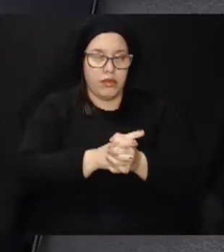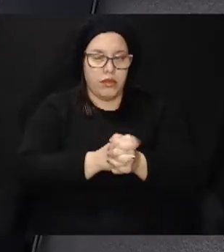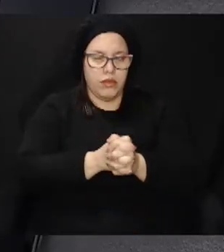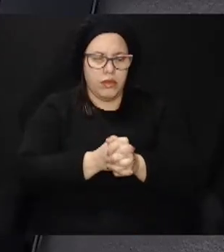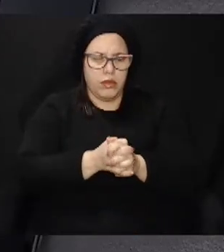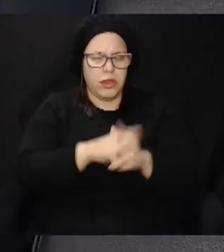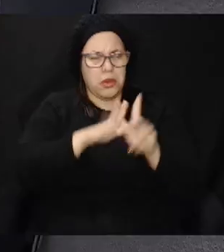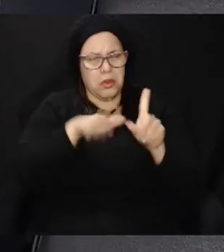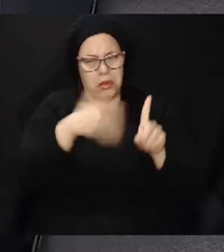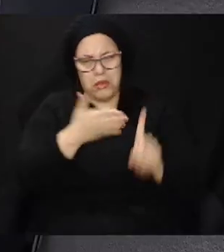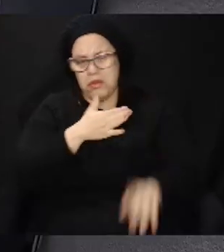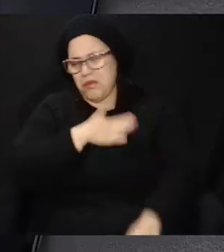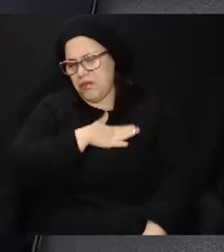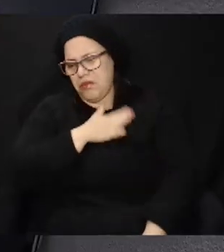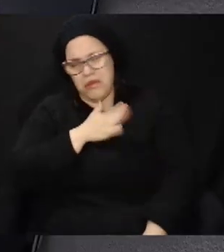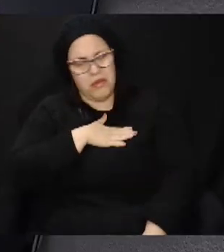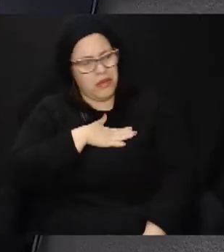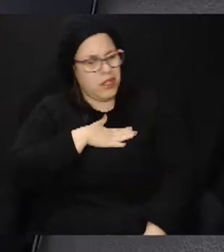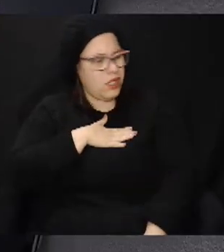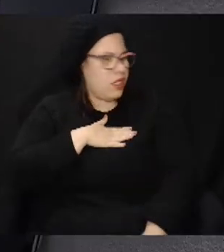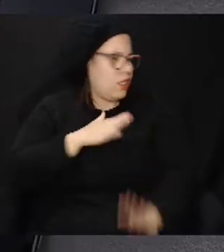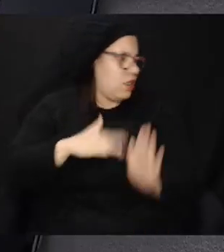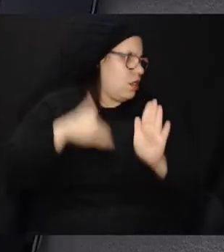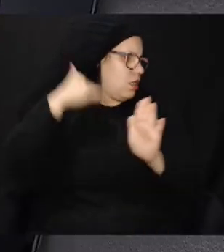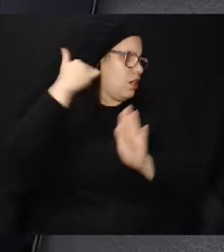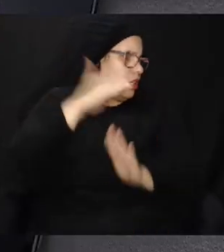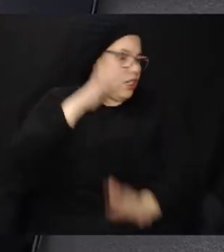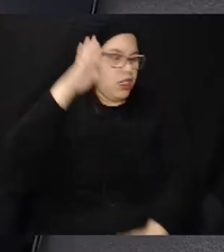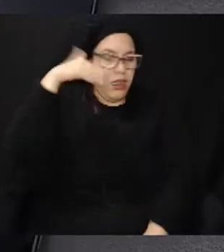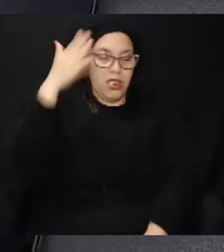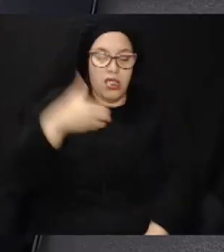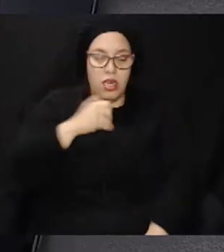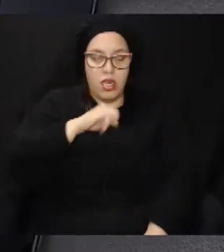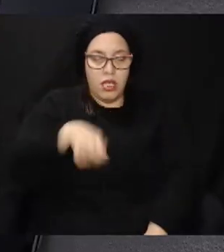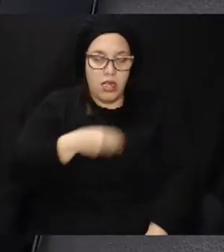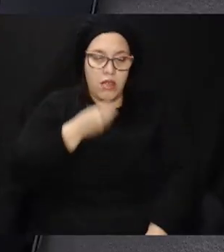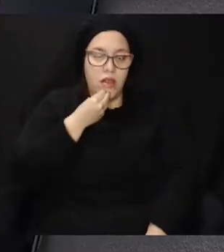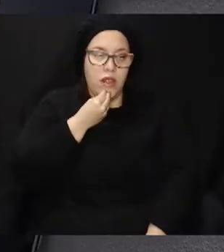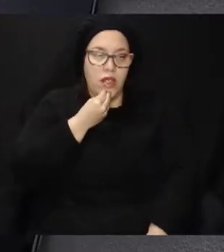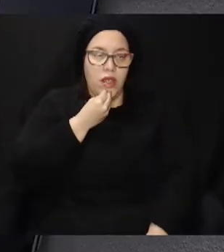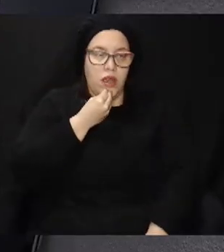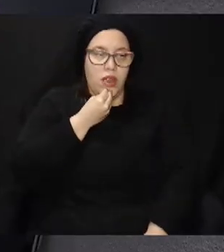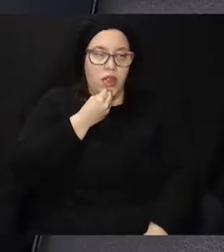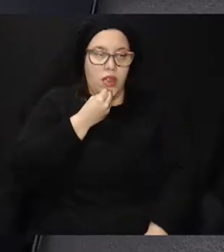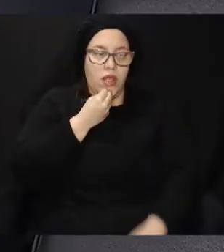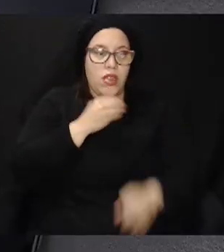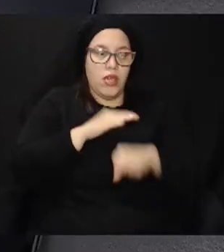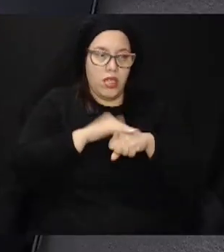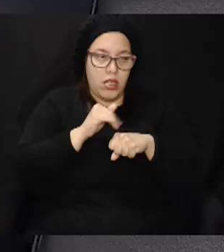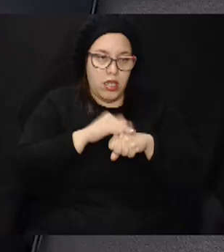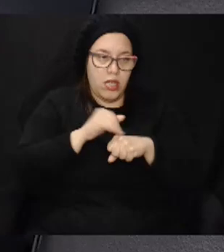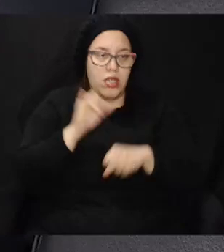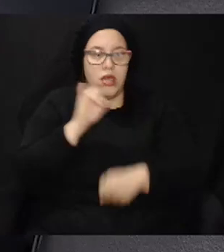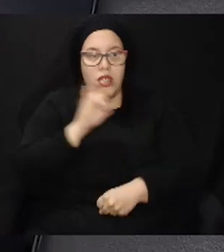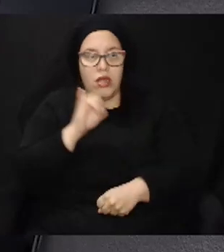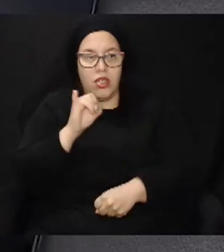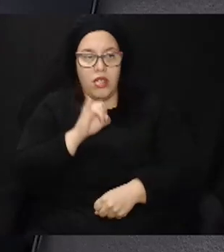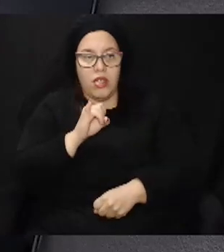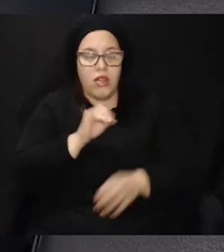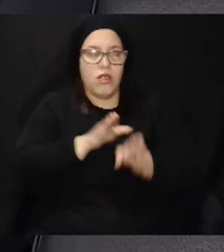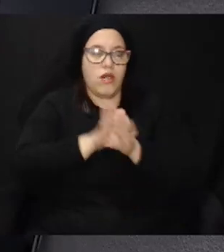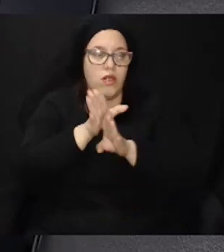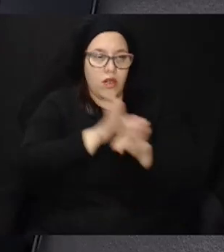Para mim, foi acima da honra a oportunidade de honrar um querido irmão no qual guiou, né? Foi nosso guia